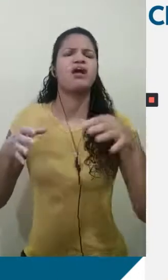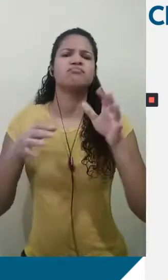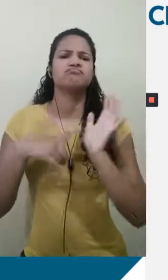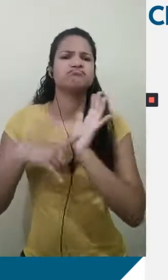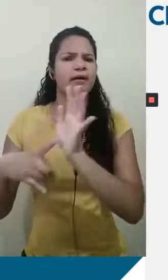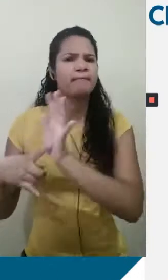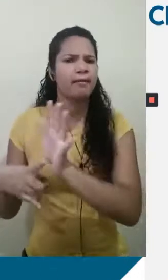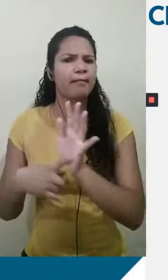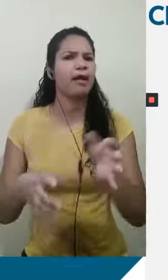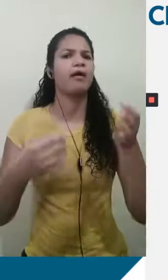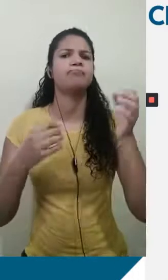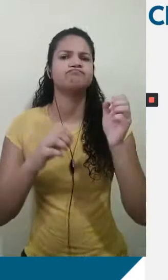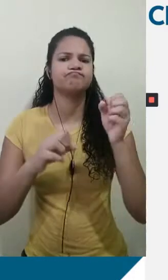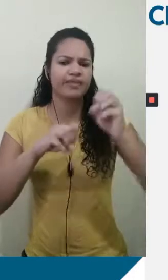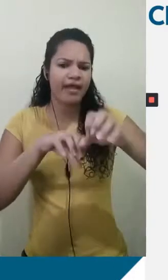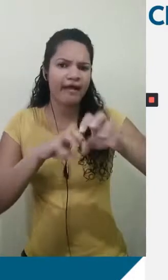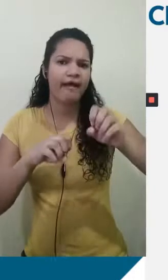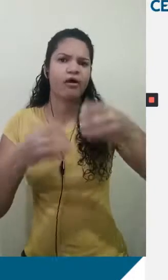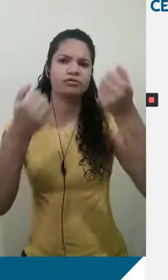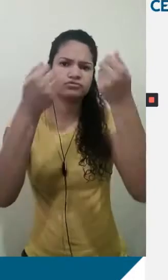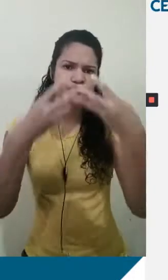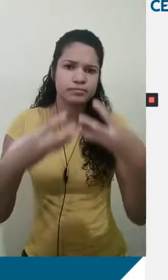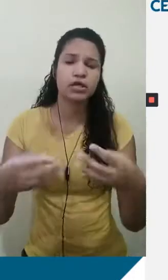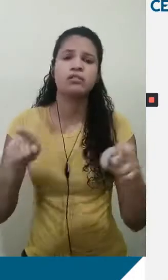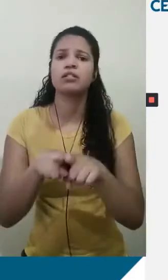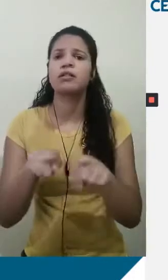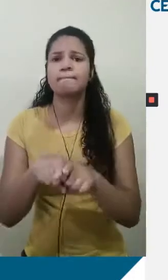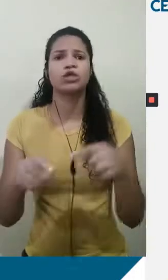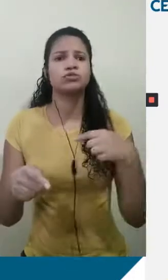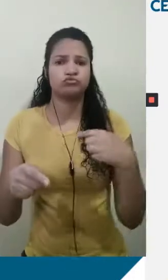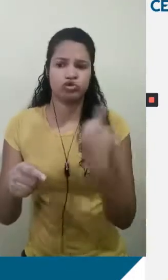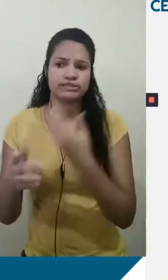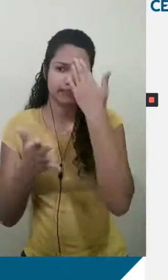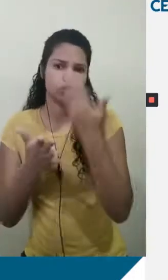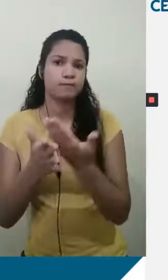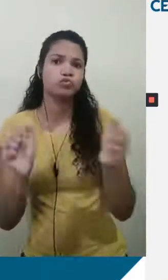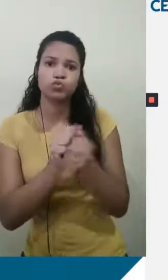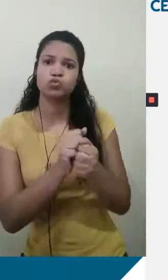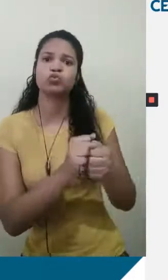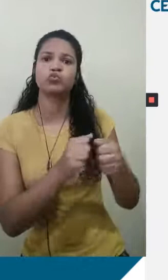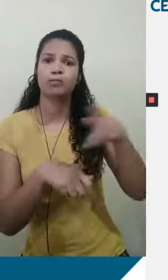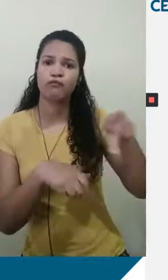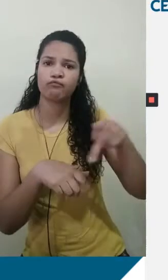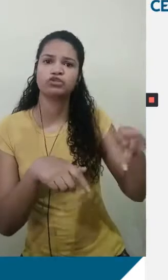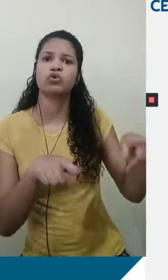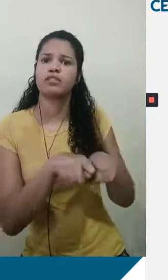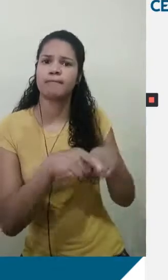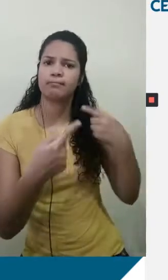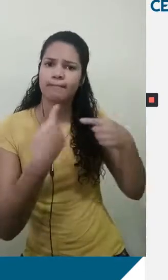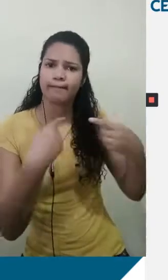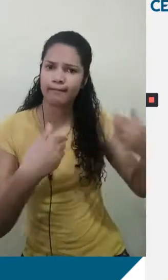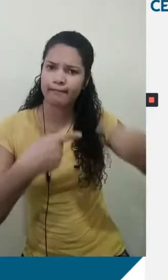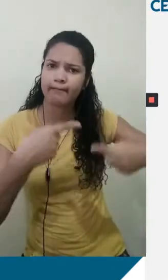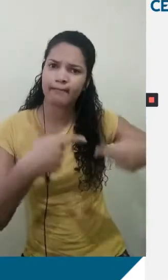Então, para a gente pensar na membrana plasmática, vale a pena a gente discutir o seguinte, que a importância da membrana é